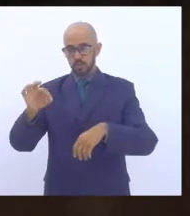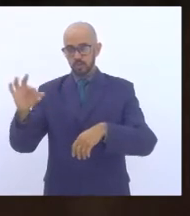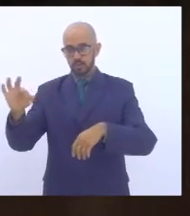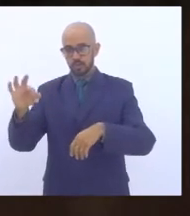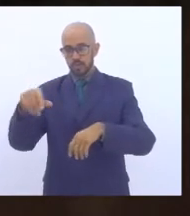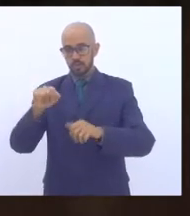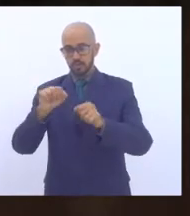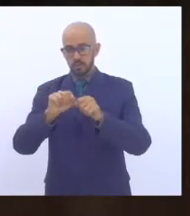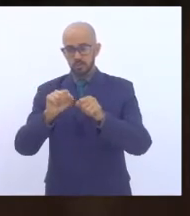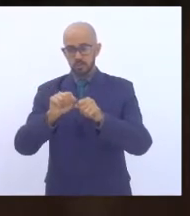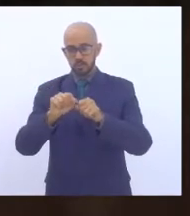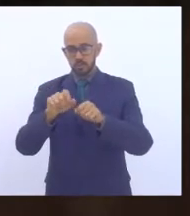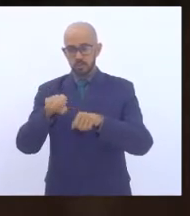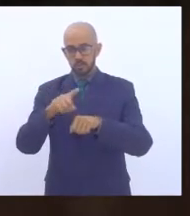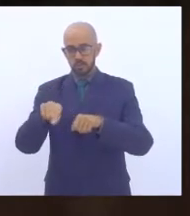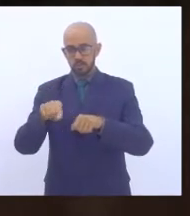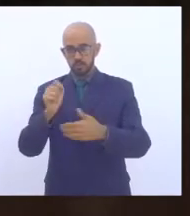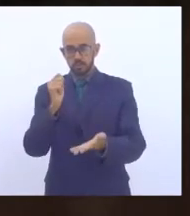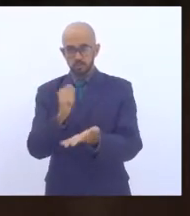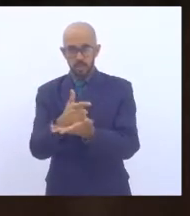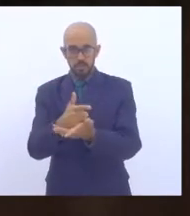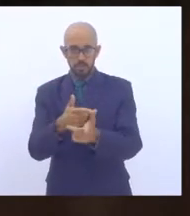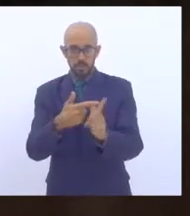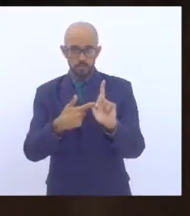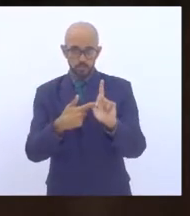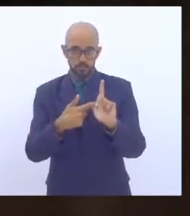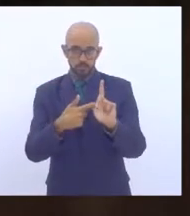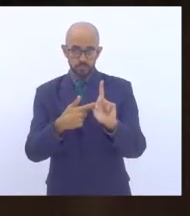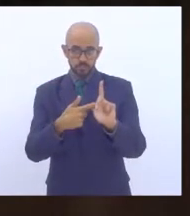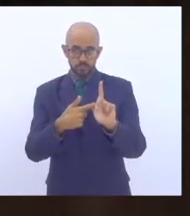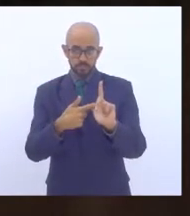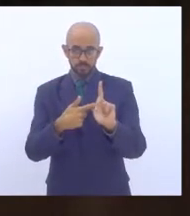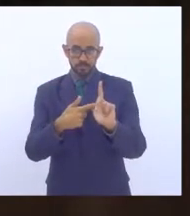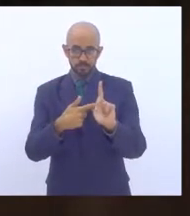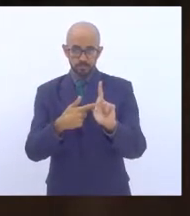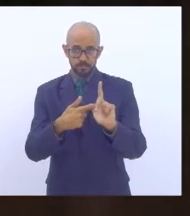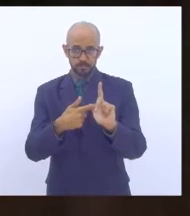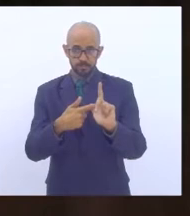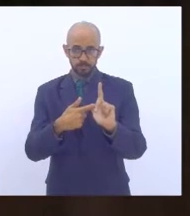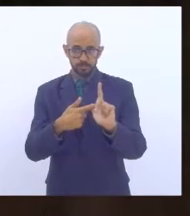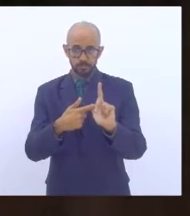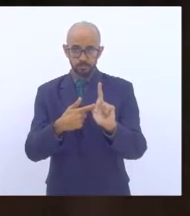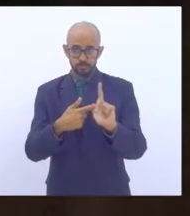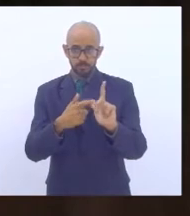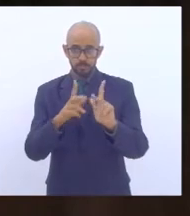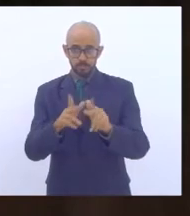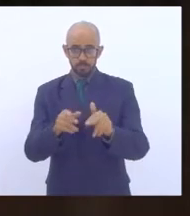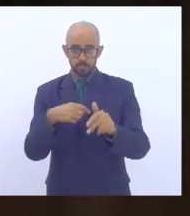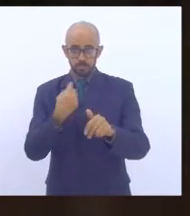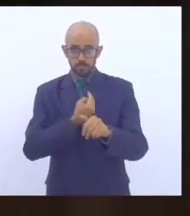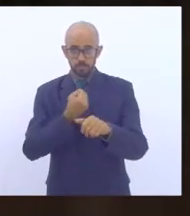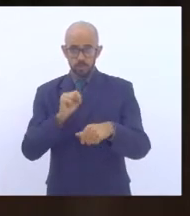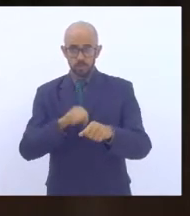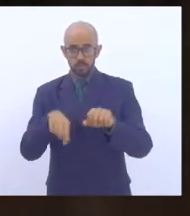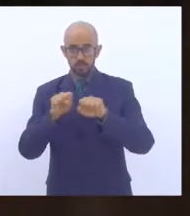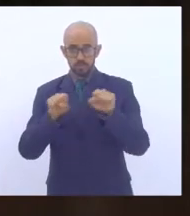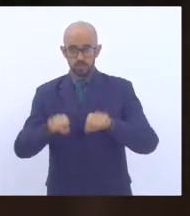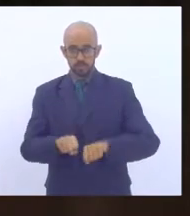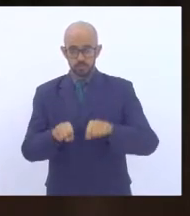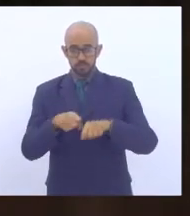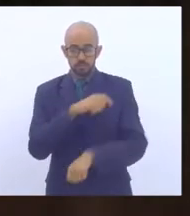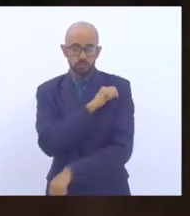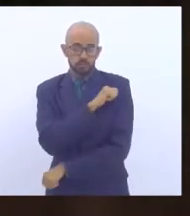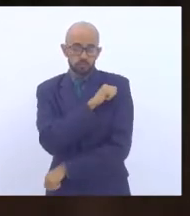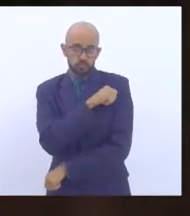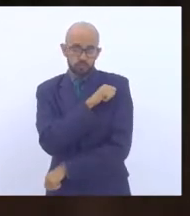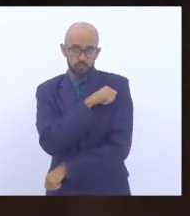medida liminar suspendendo o pagamento da dívida Apesar de nós estarmos no regime de recuperação fiscal